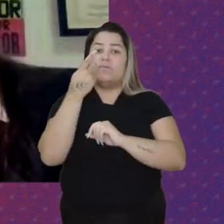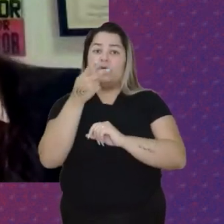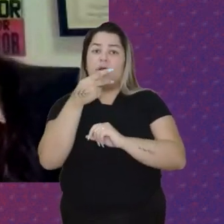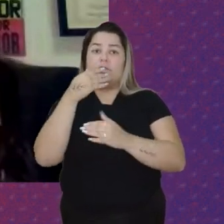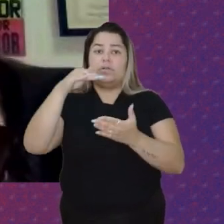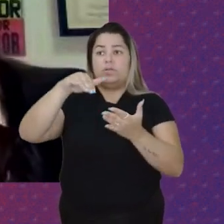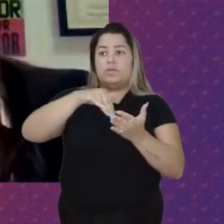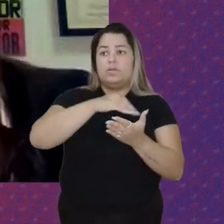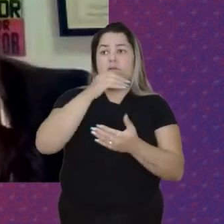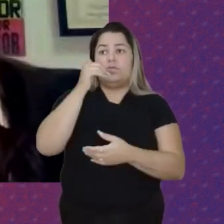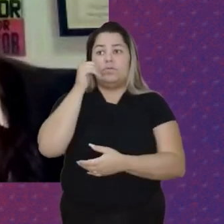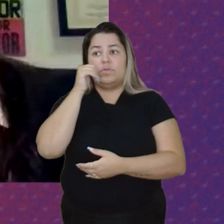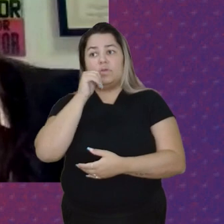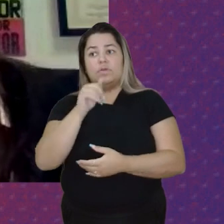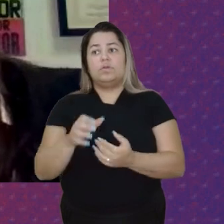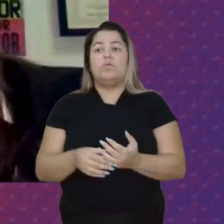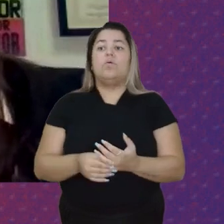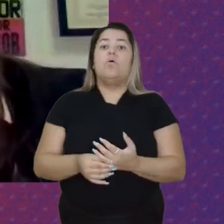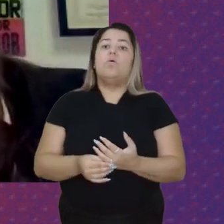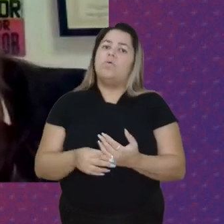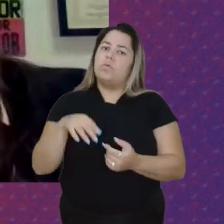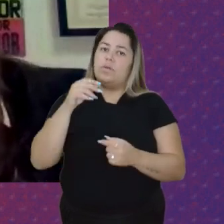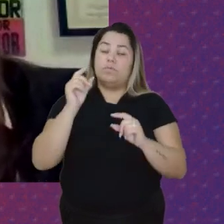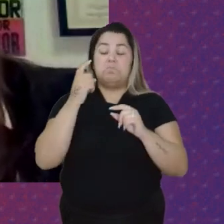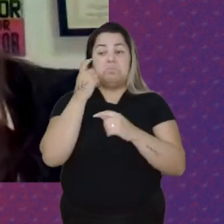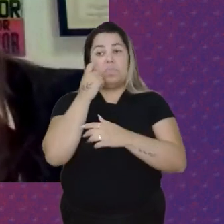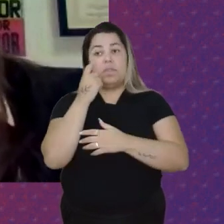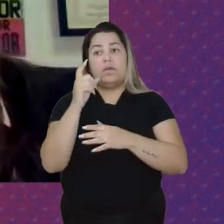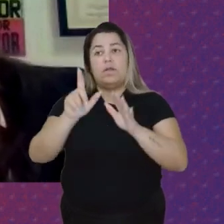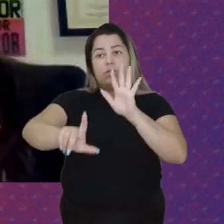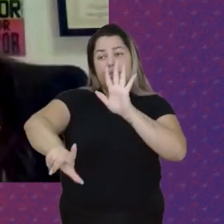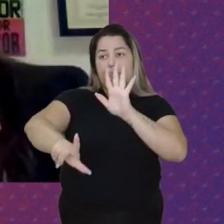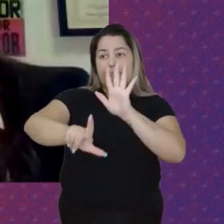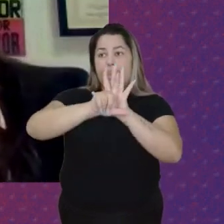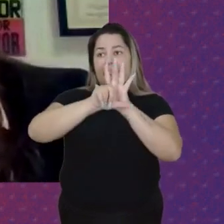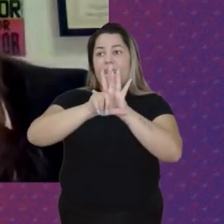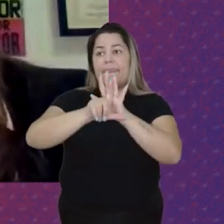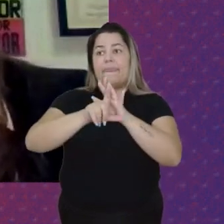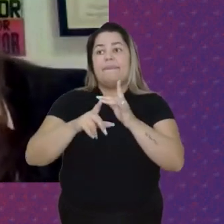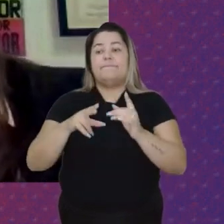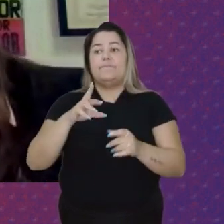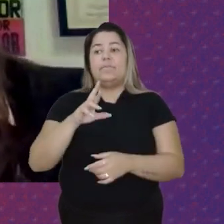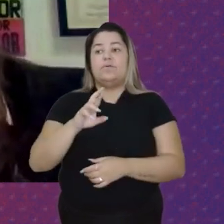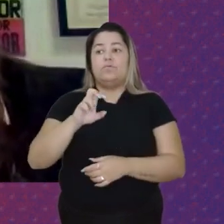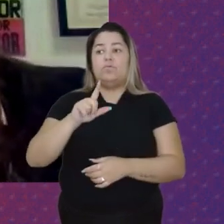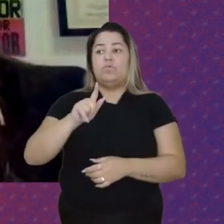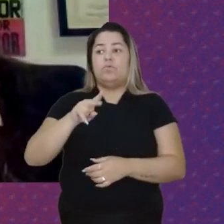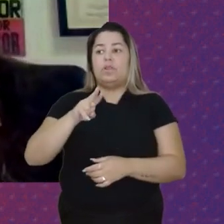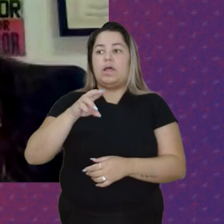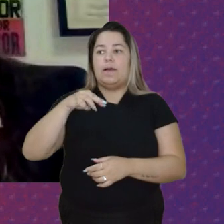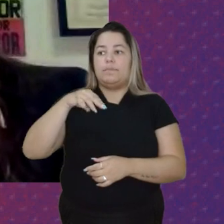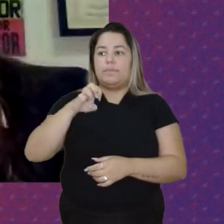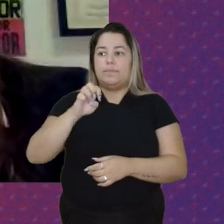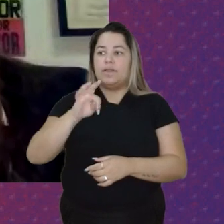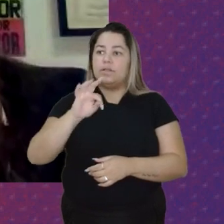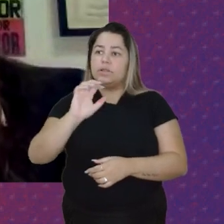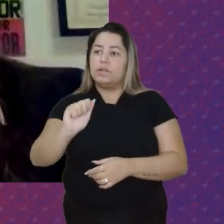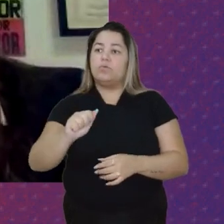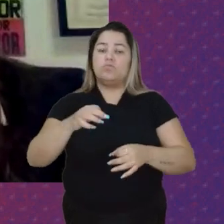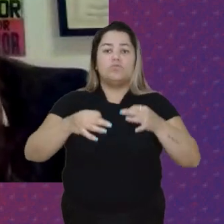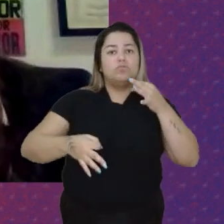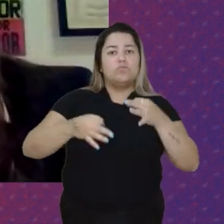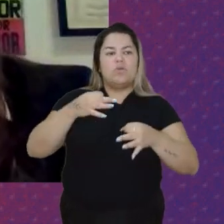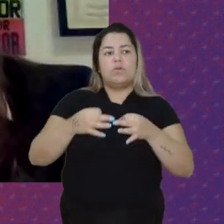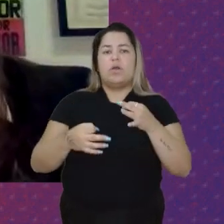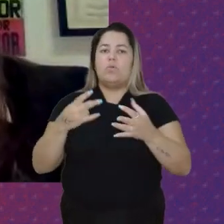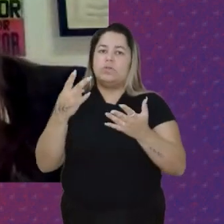Secretaria de Mulheres, então fica aqui até uma atenção. Eu acho que a lei, ela regulamenta a Constituição, embora tenha o artigo da Constituição tenha vindo